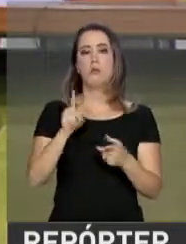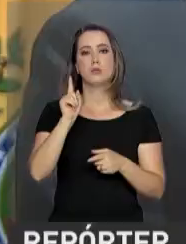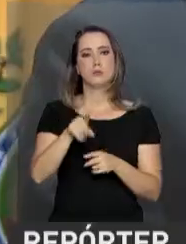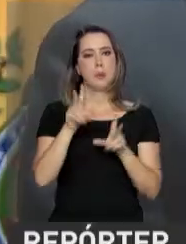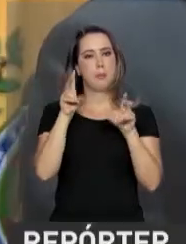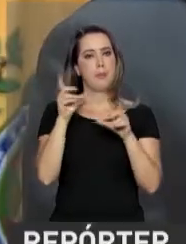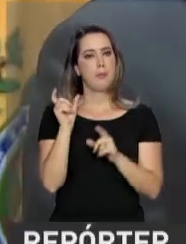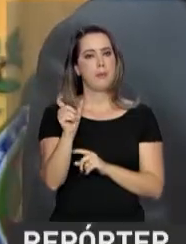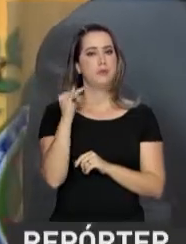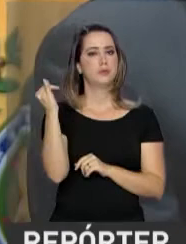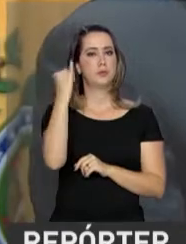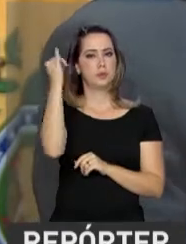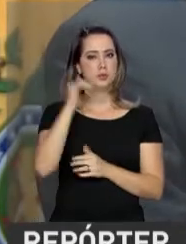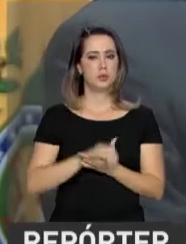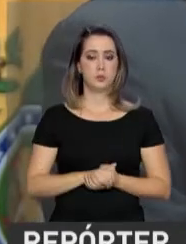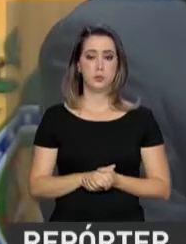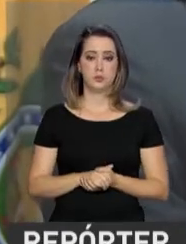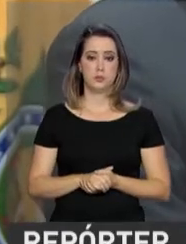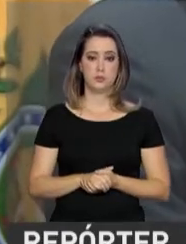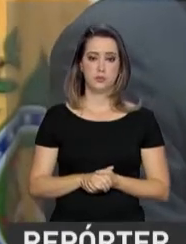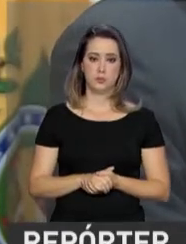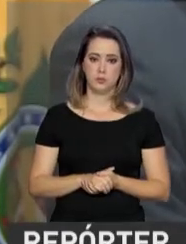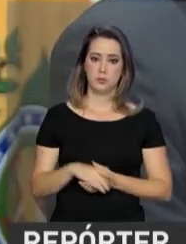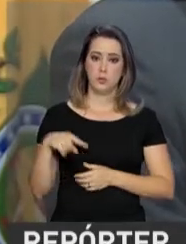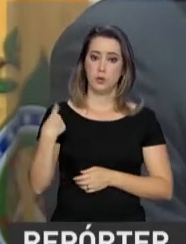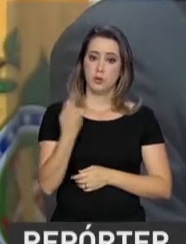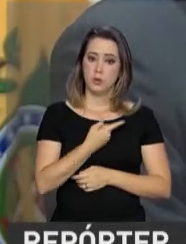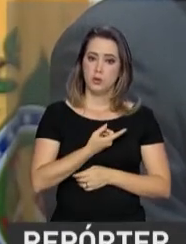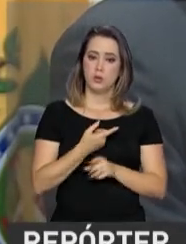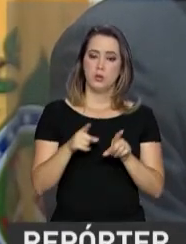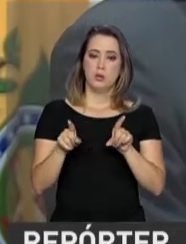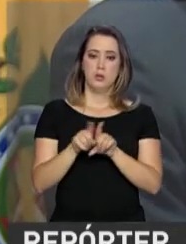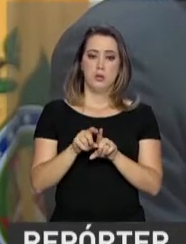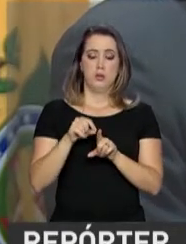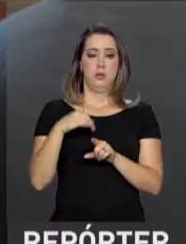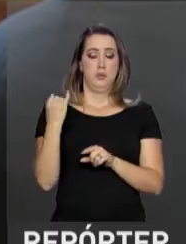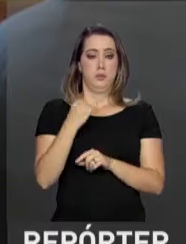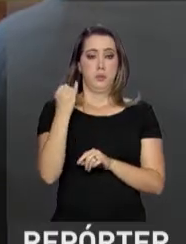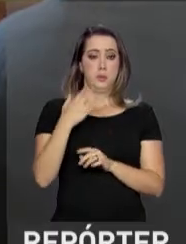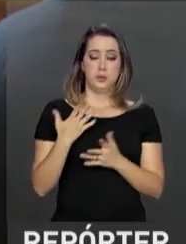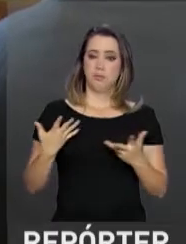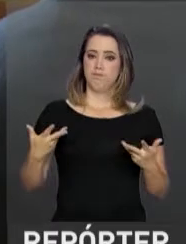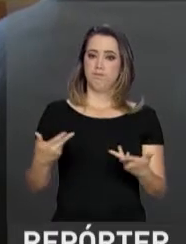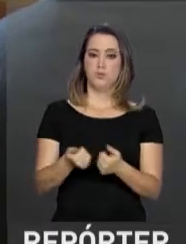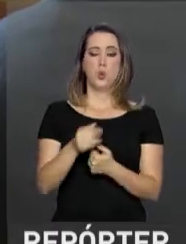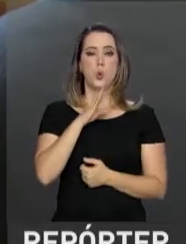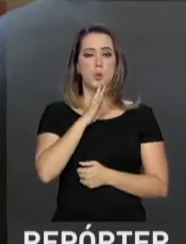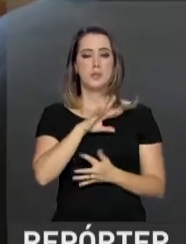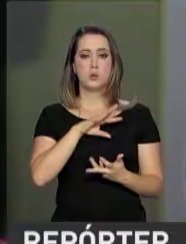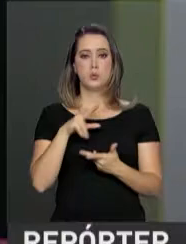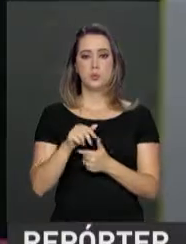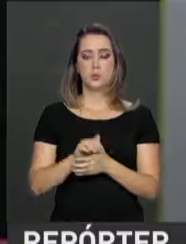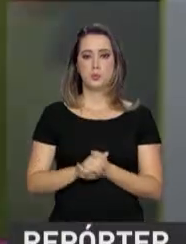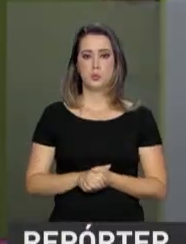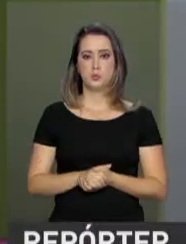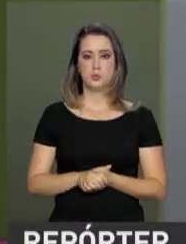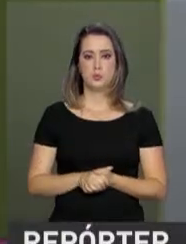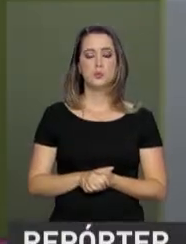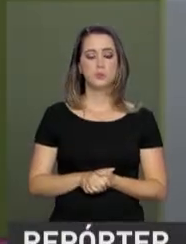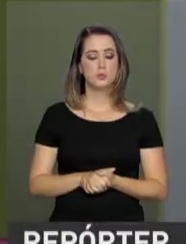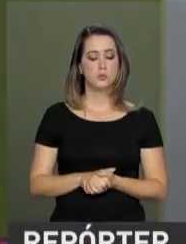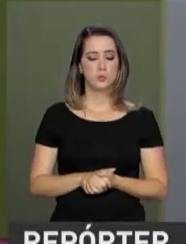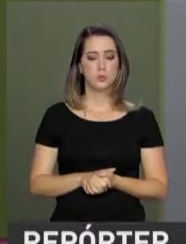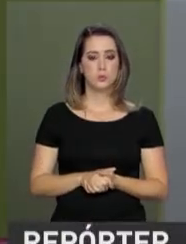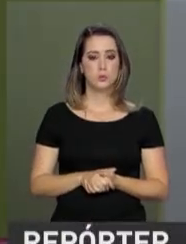esta o presidente michel temer destacou a qualidade dos diplomatas brasileiros reconhecida mundo afora tenho tido